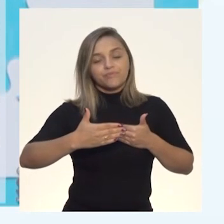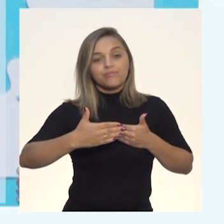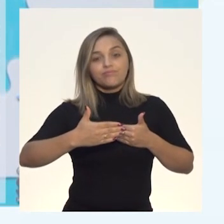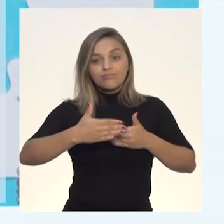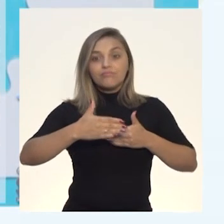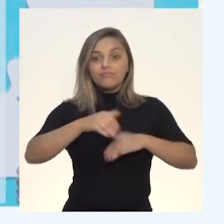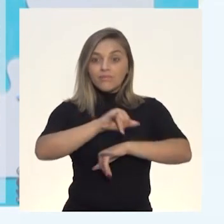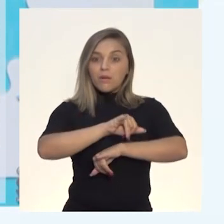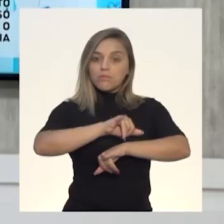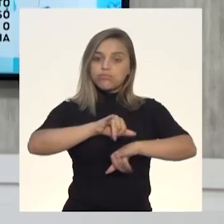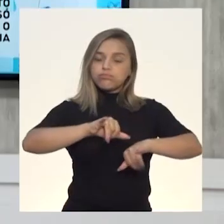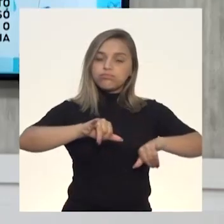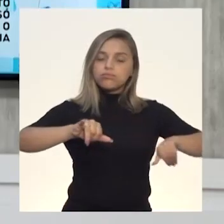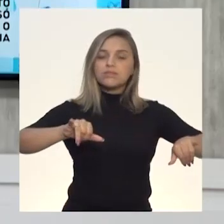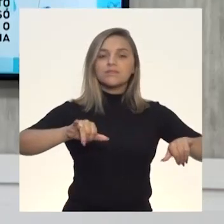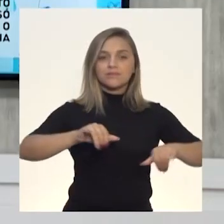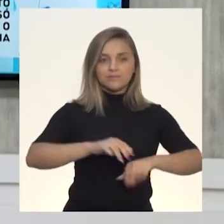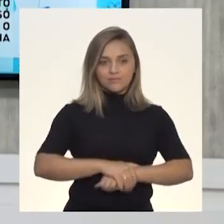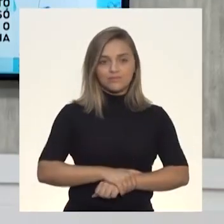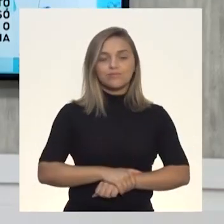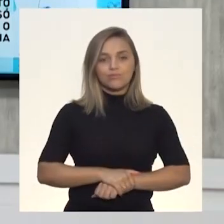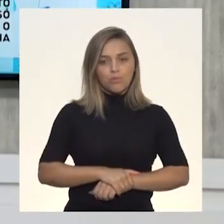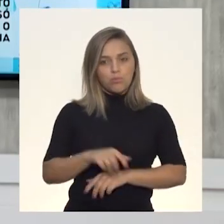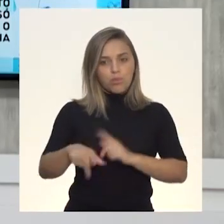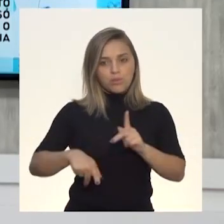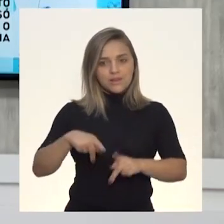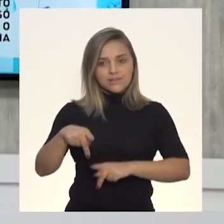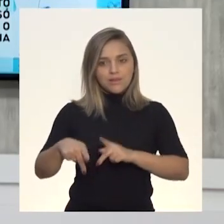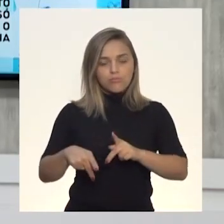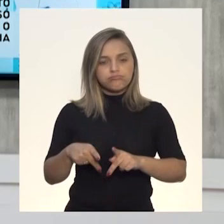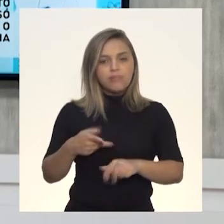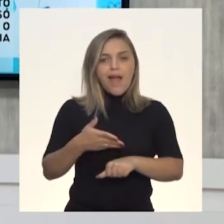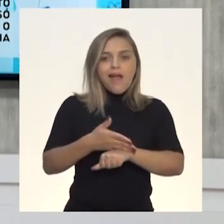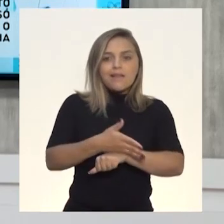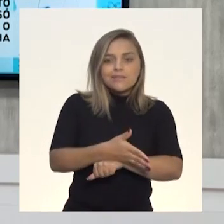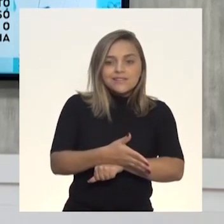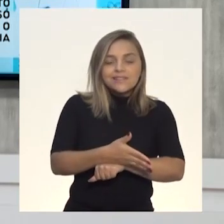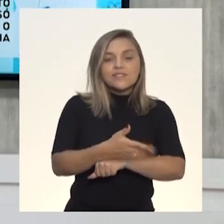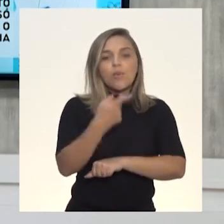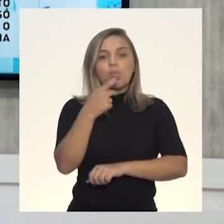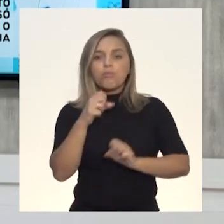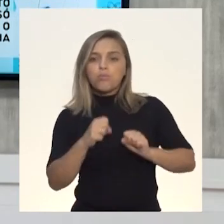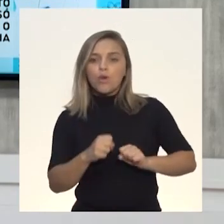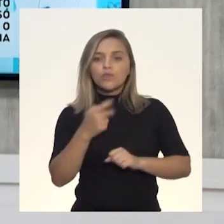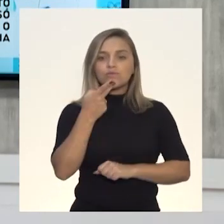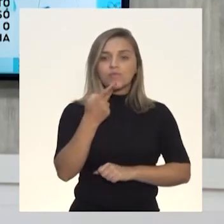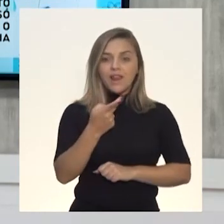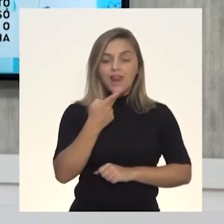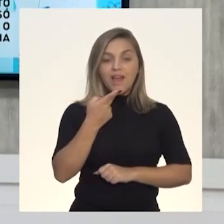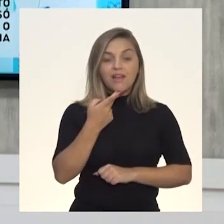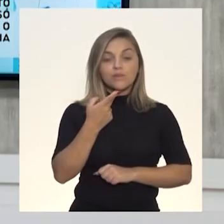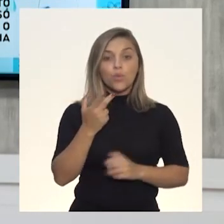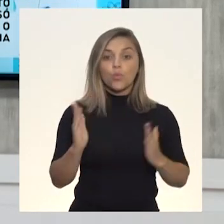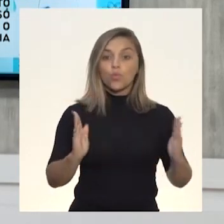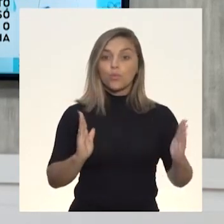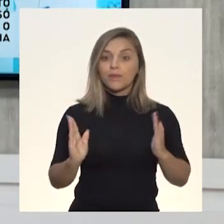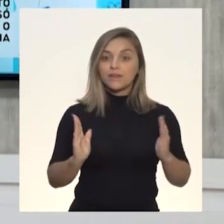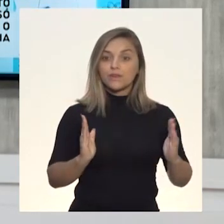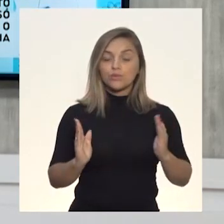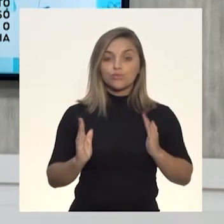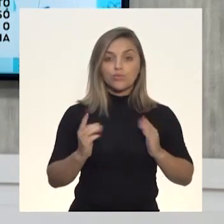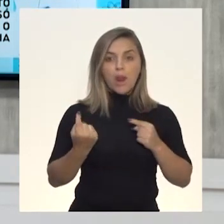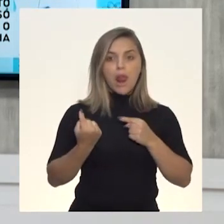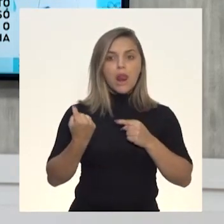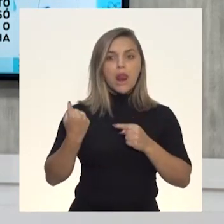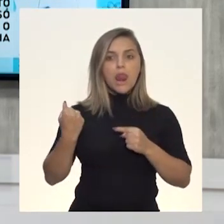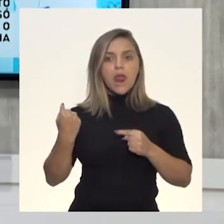nas comunidades, eu posso começar falando por aí, né? Quanto tempo de lá para cá? Quanto tempo